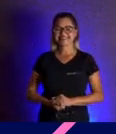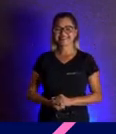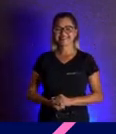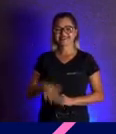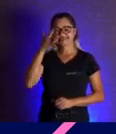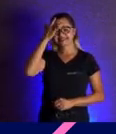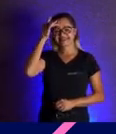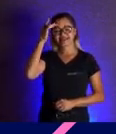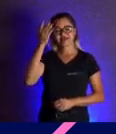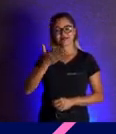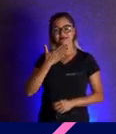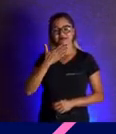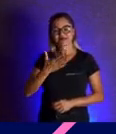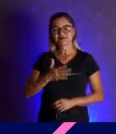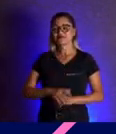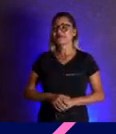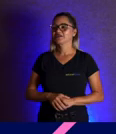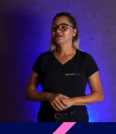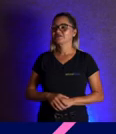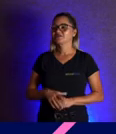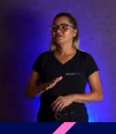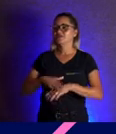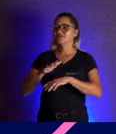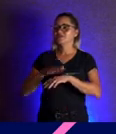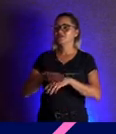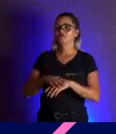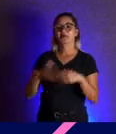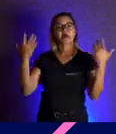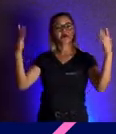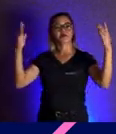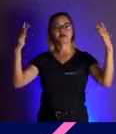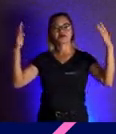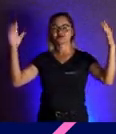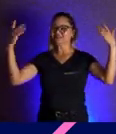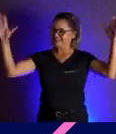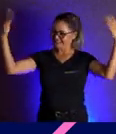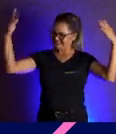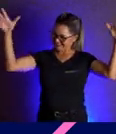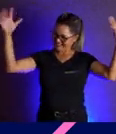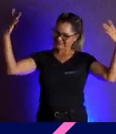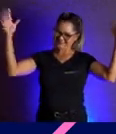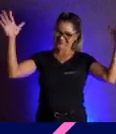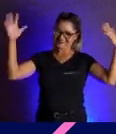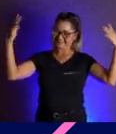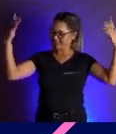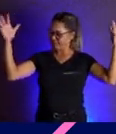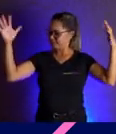Pessoal, então eu queria pedir, vocês já foram fazendo isso, mas uma salva de palmas para todo mundo.